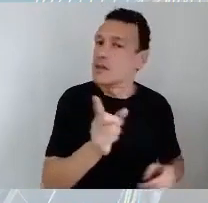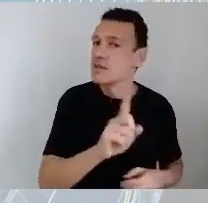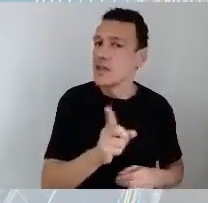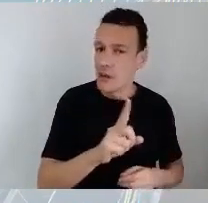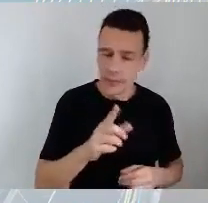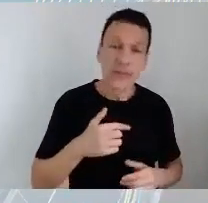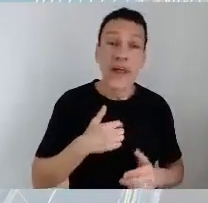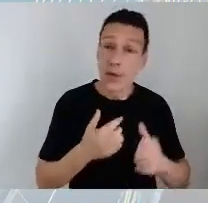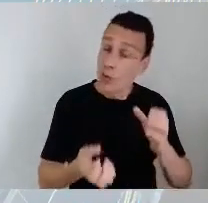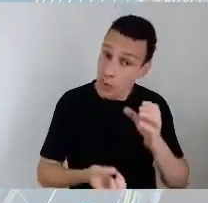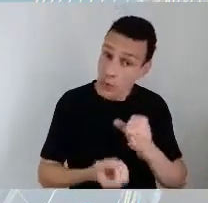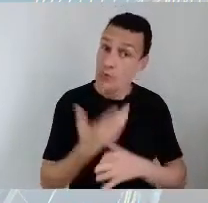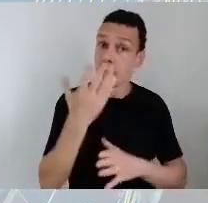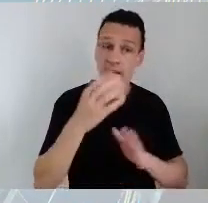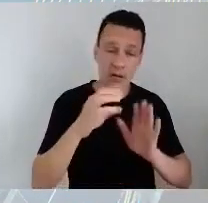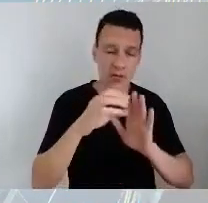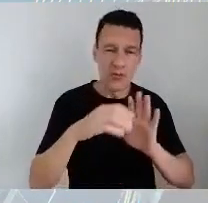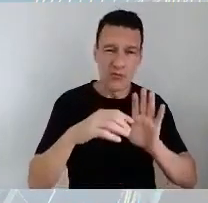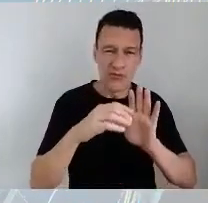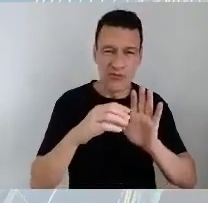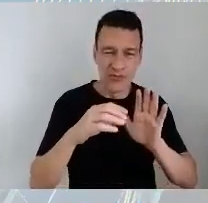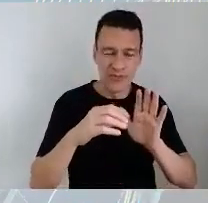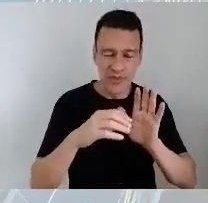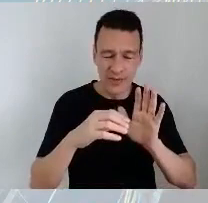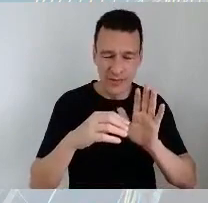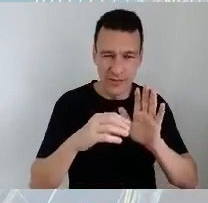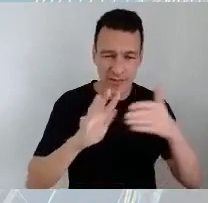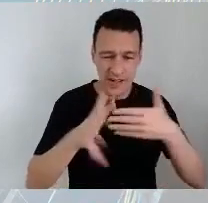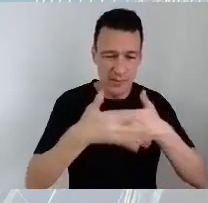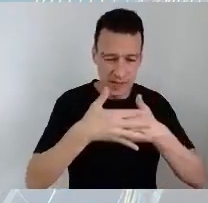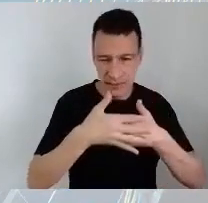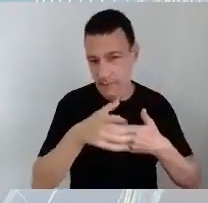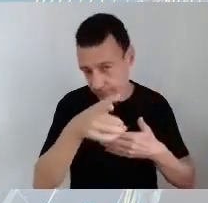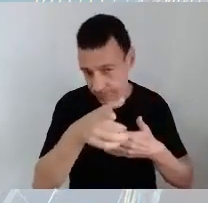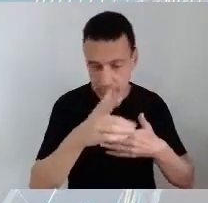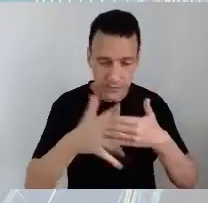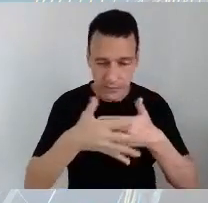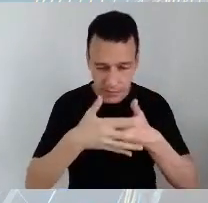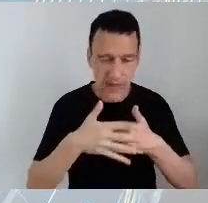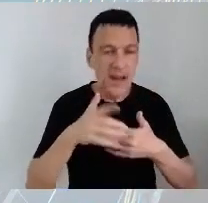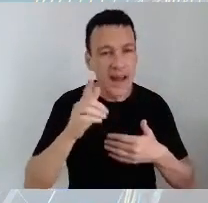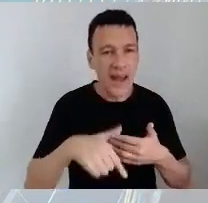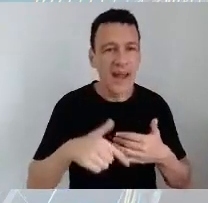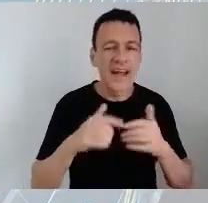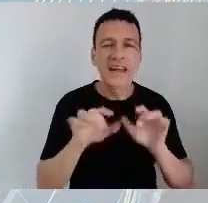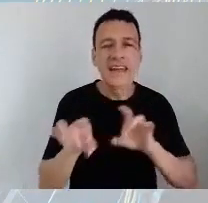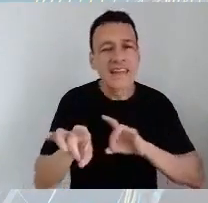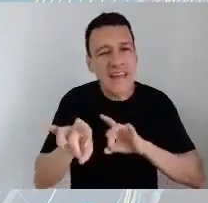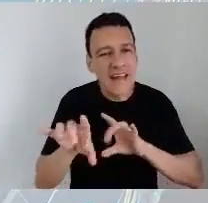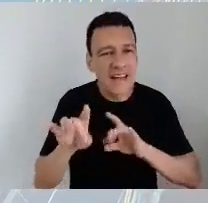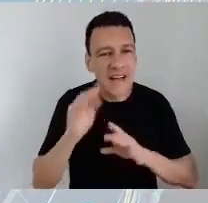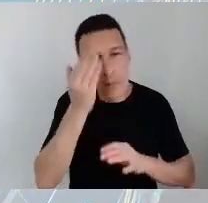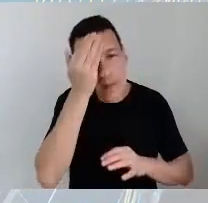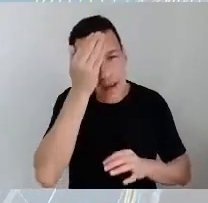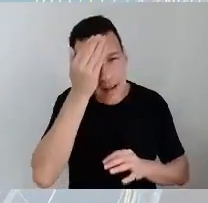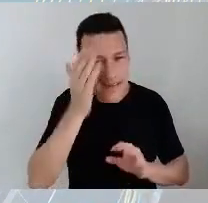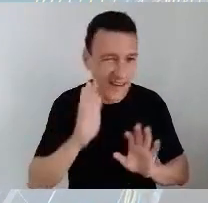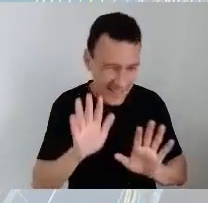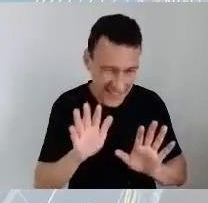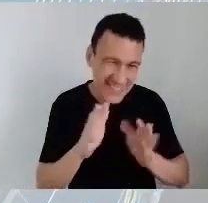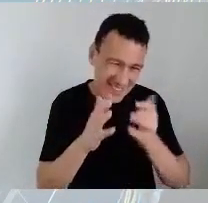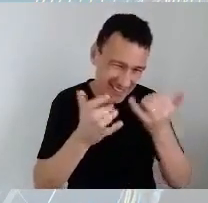framework baseado nas métricas piratas. As métricas piratas são, basicamente, indicadores